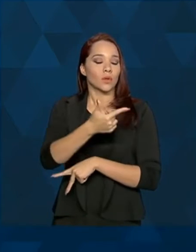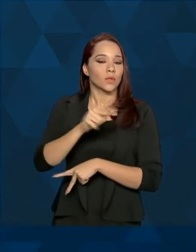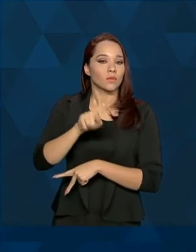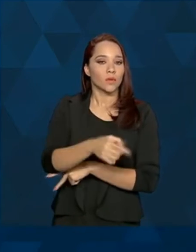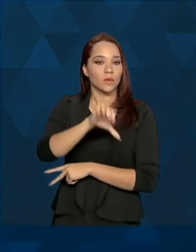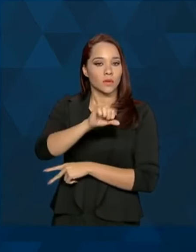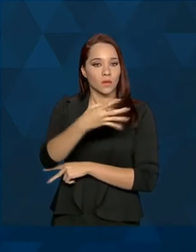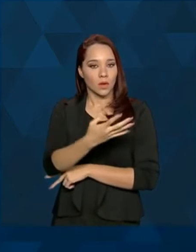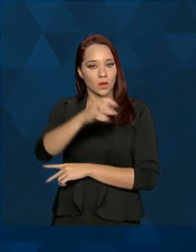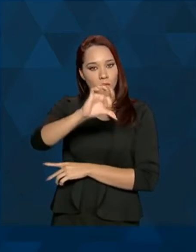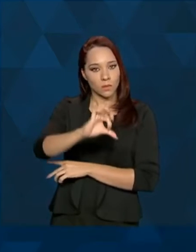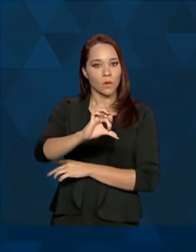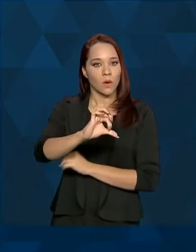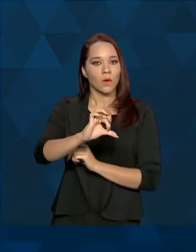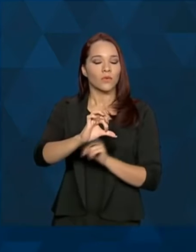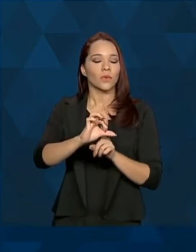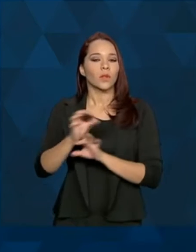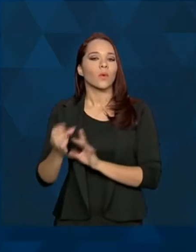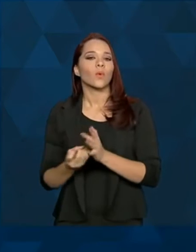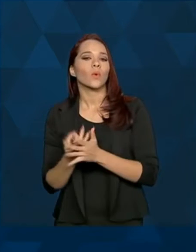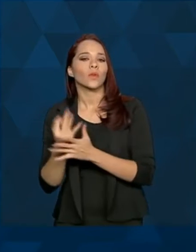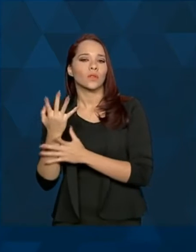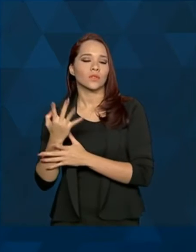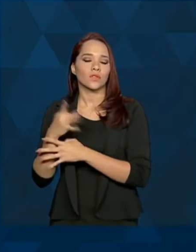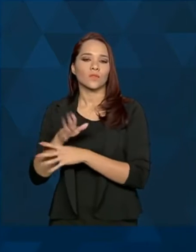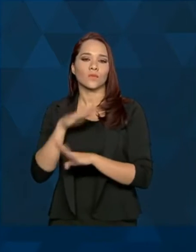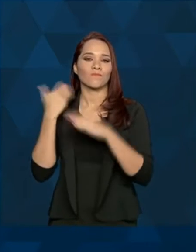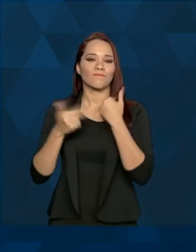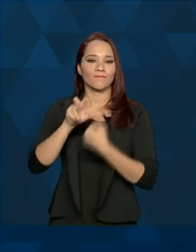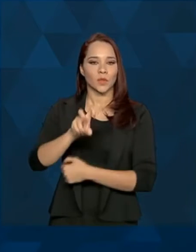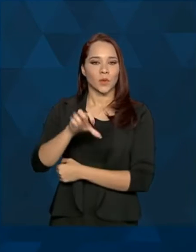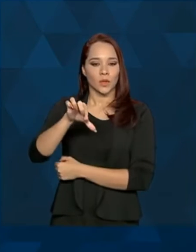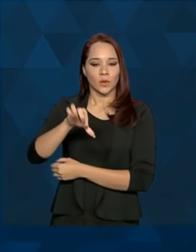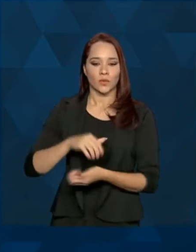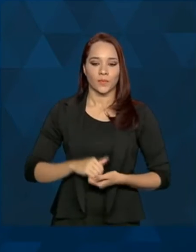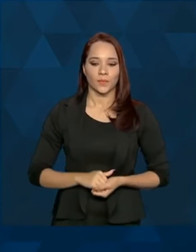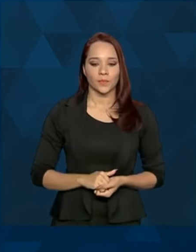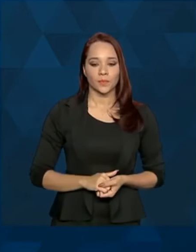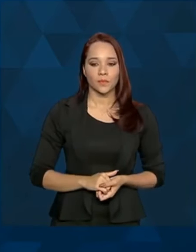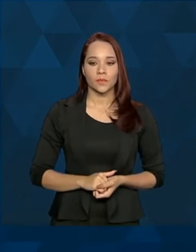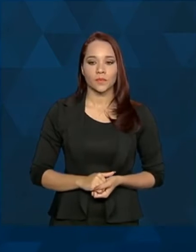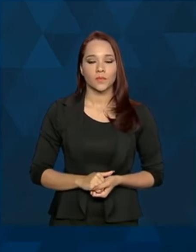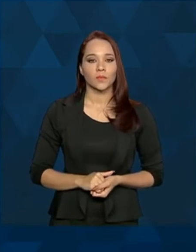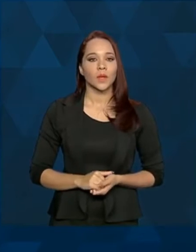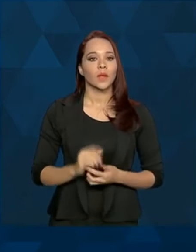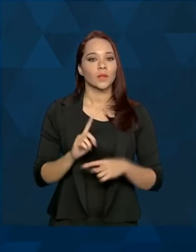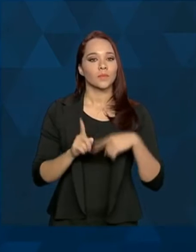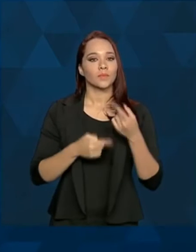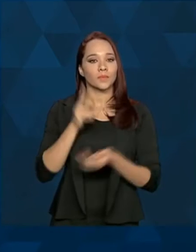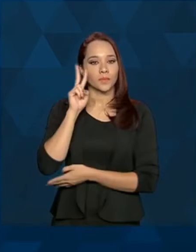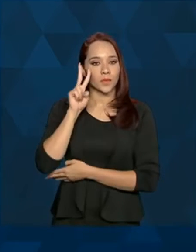2.949 casos, né, e um quantitativo de óbitos de 59. Próximo. Quando você